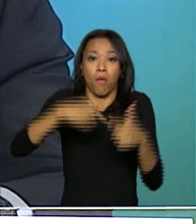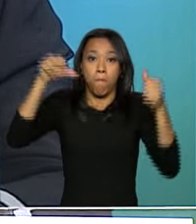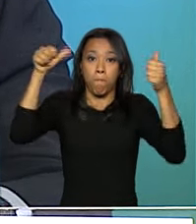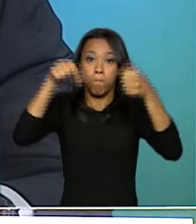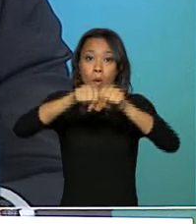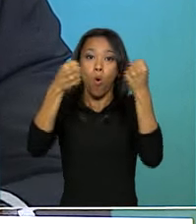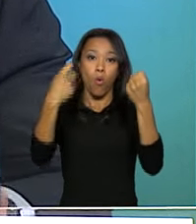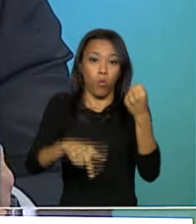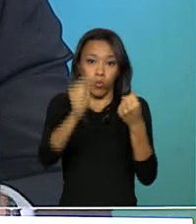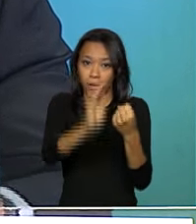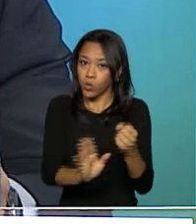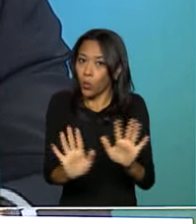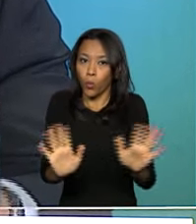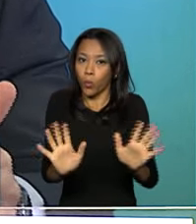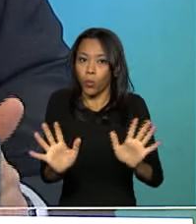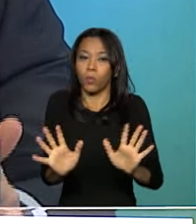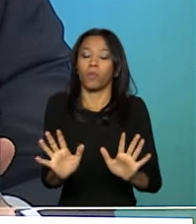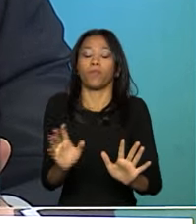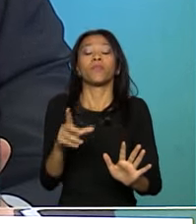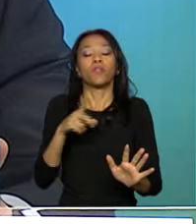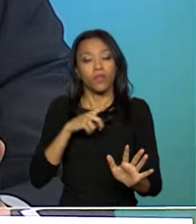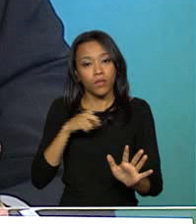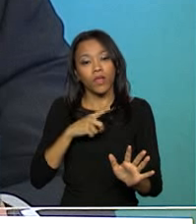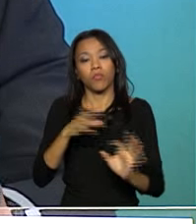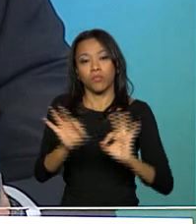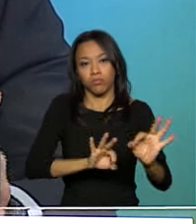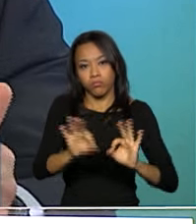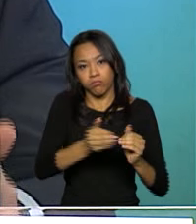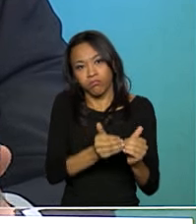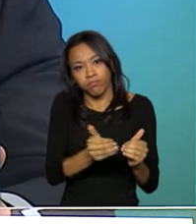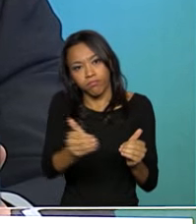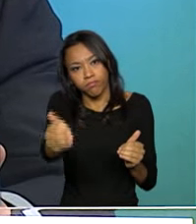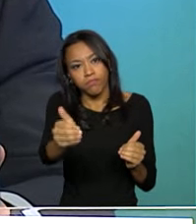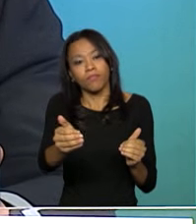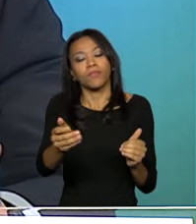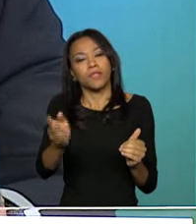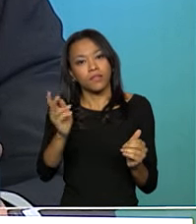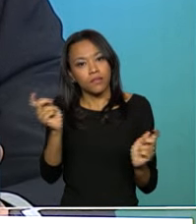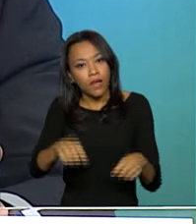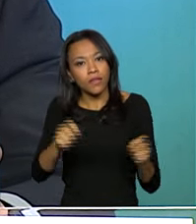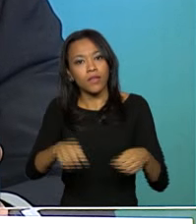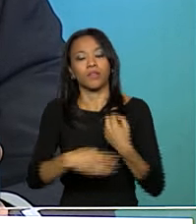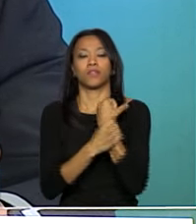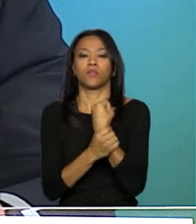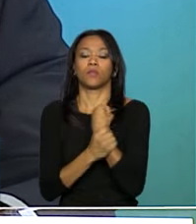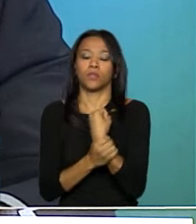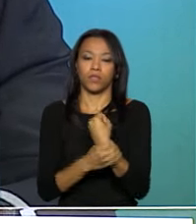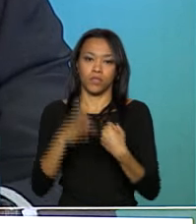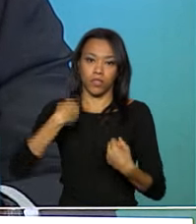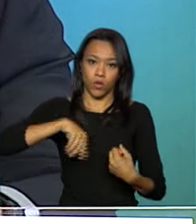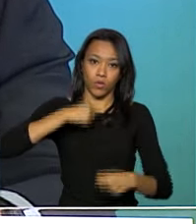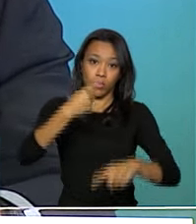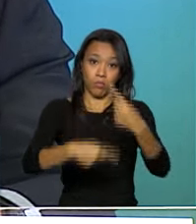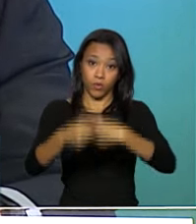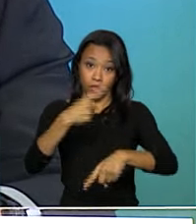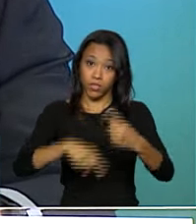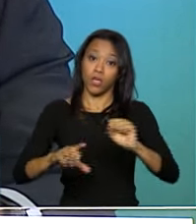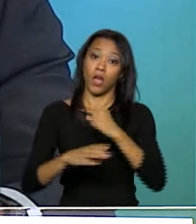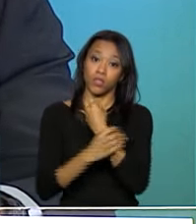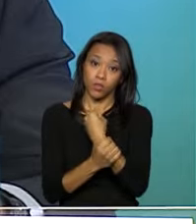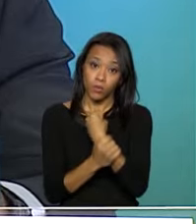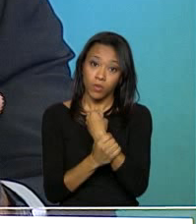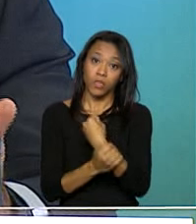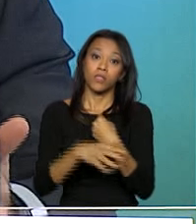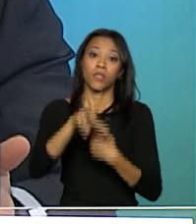temos uma agenda fiscal de curto médio e longo prazo que garante a consistência da nossa política fiscal que garante a estabilidade da